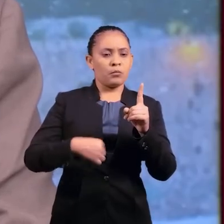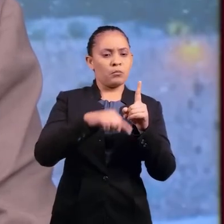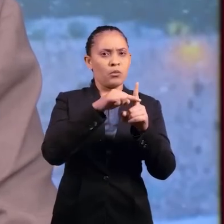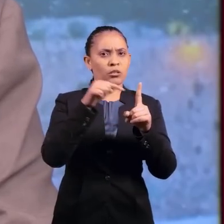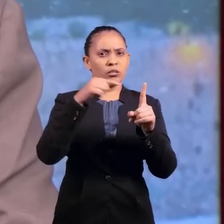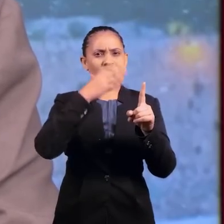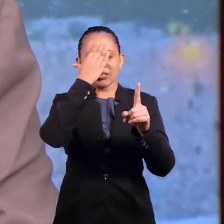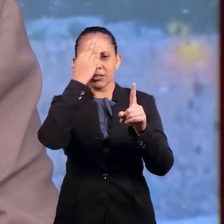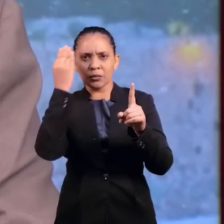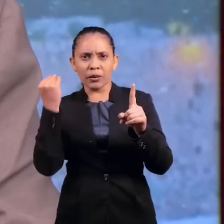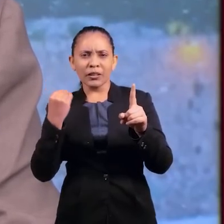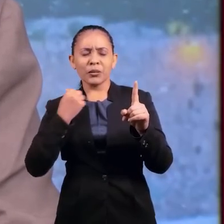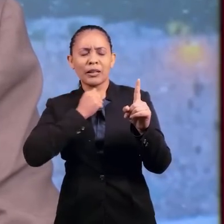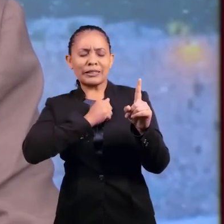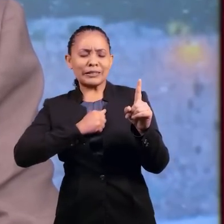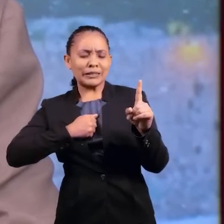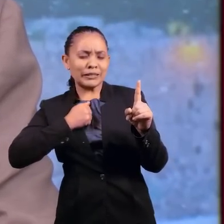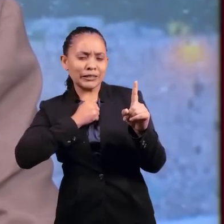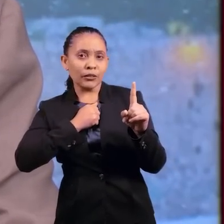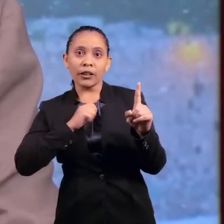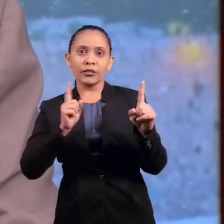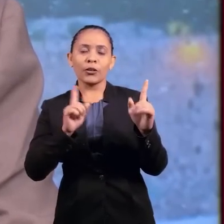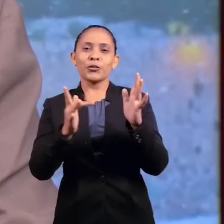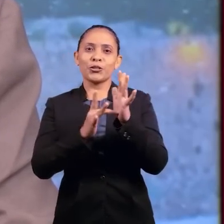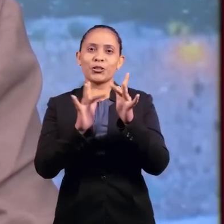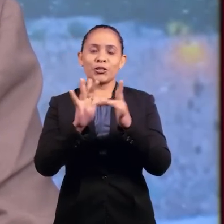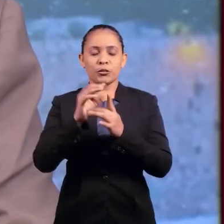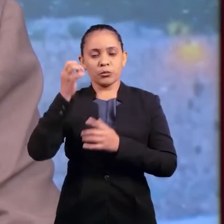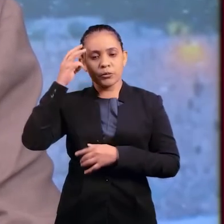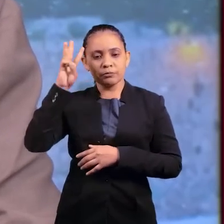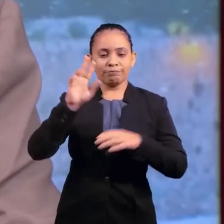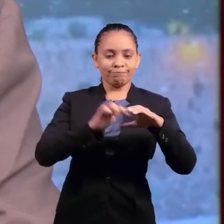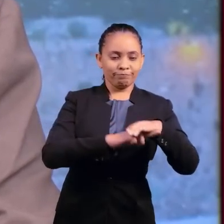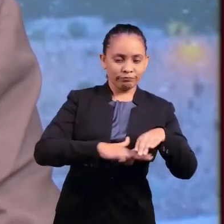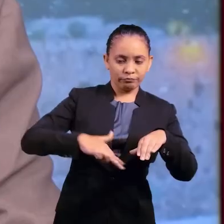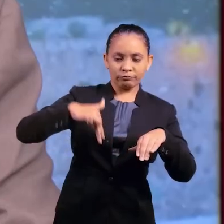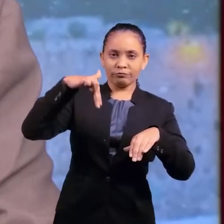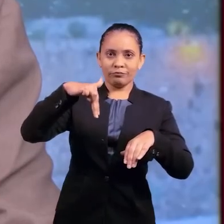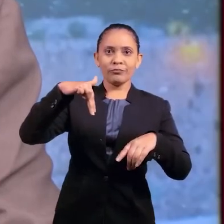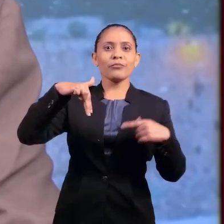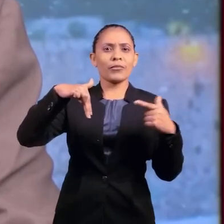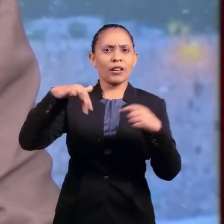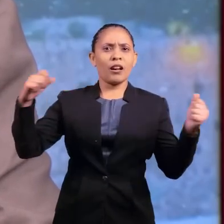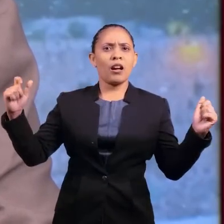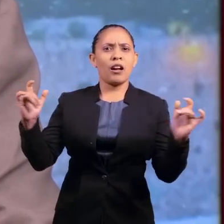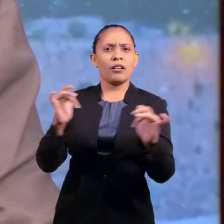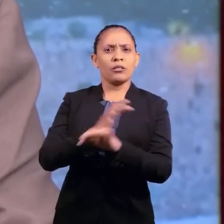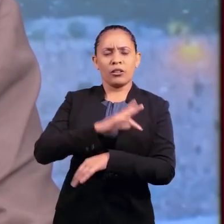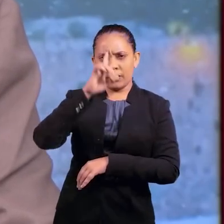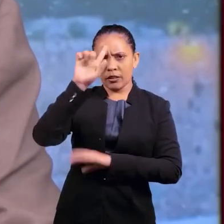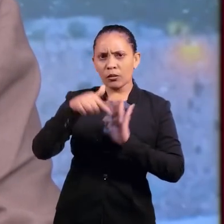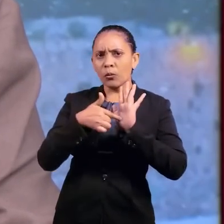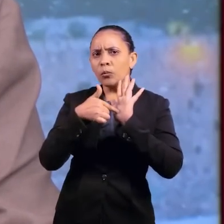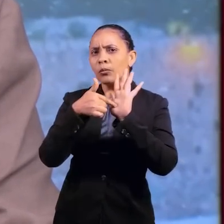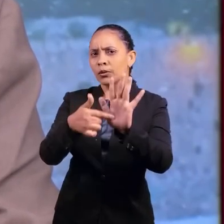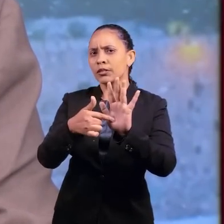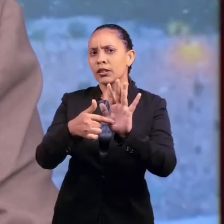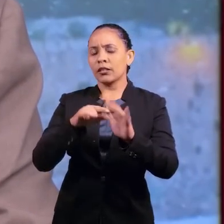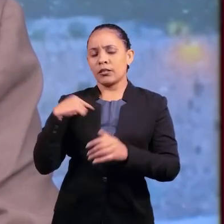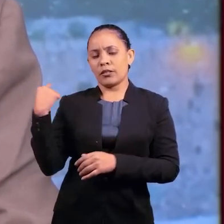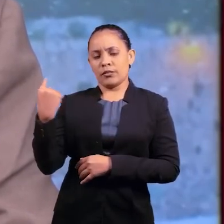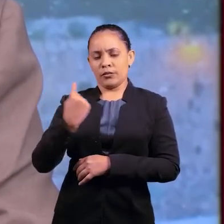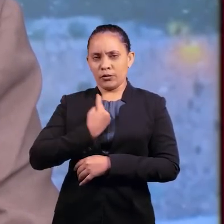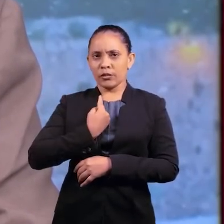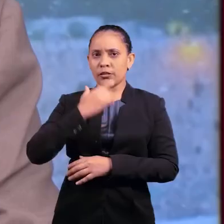morte, um esquecimento, uma saudade, não. Ele ressuscitou o terceiro dia. E a glória dele está ligada exatamente